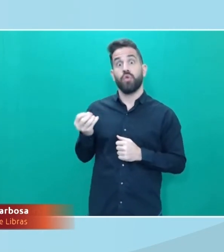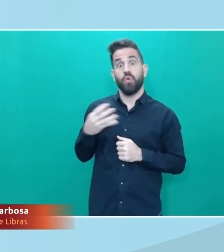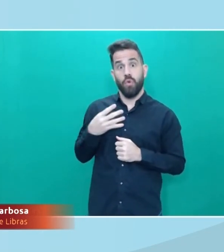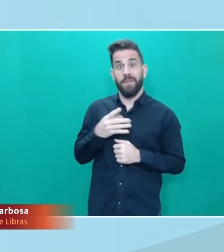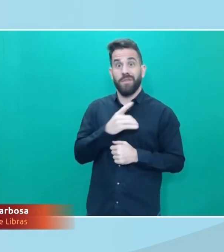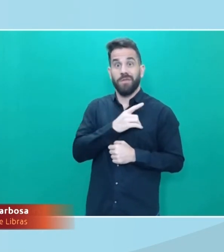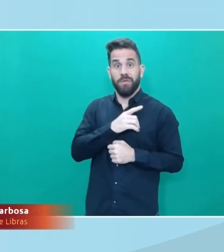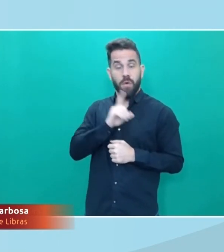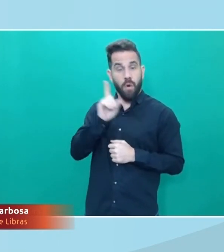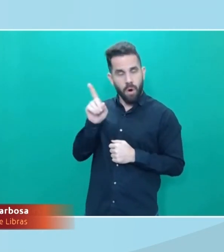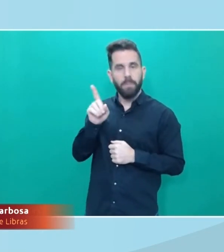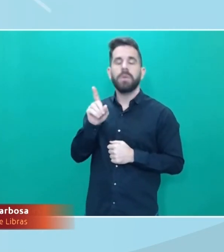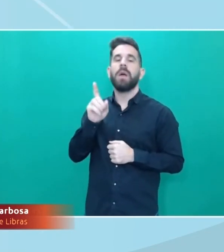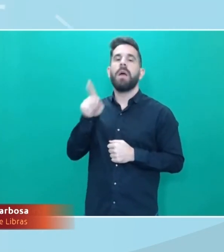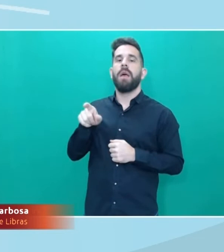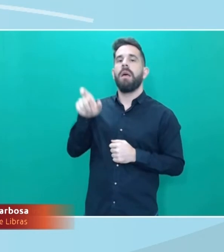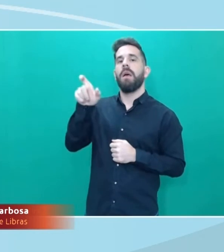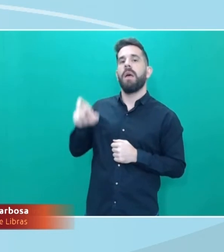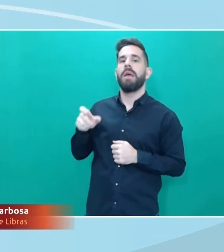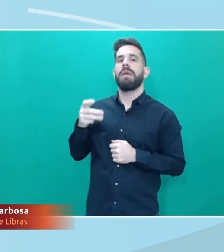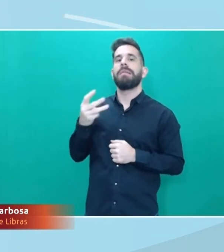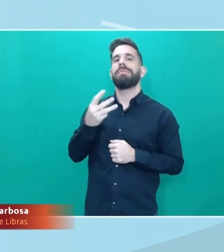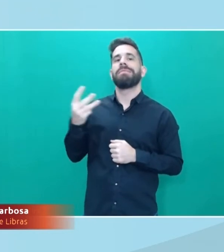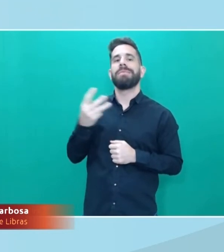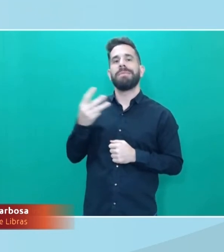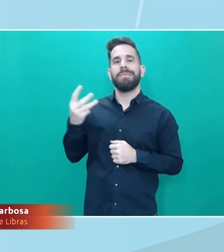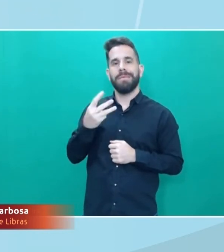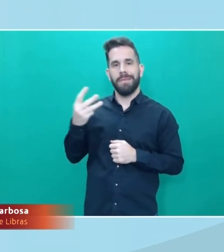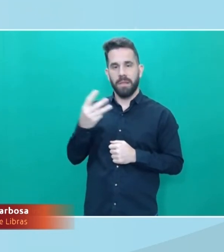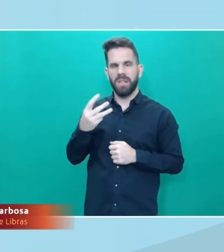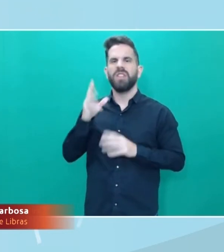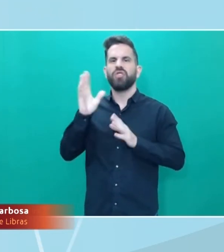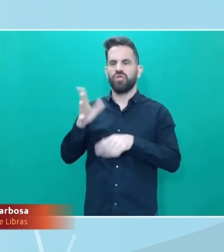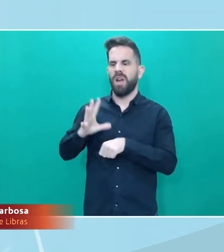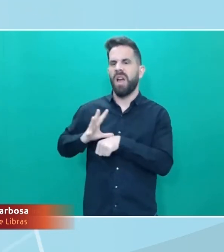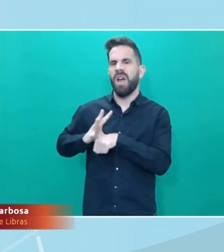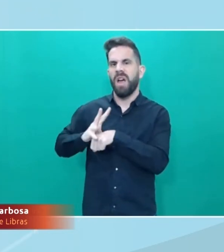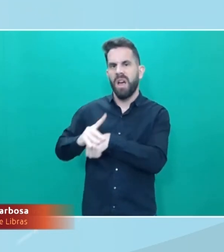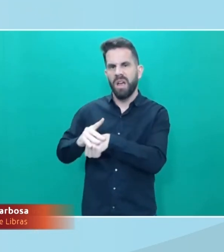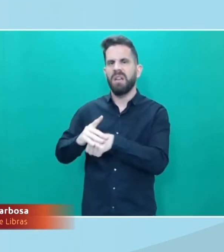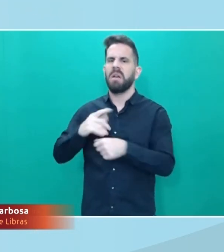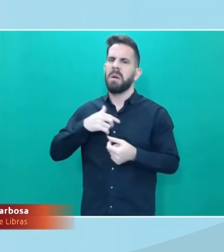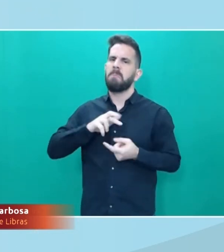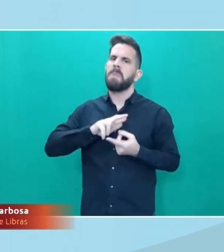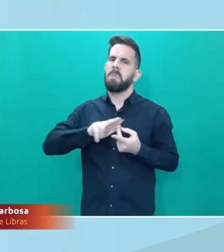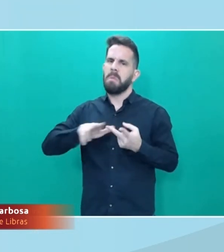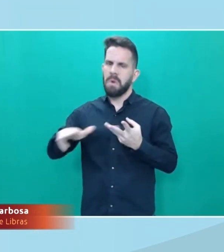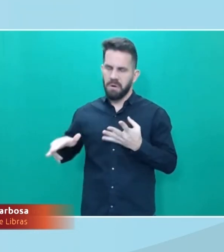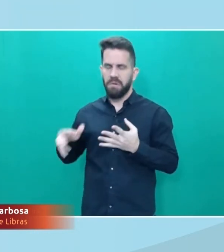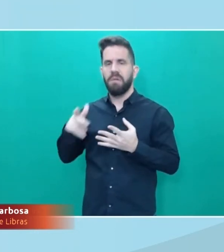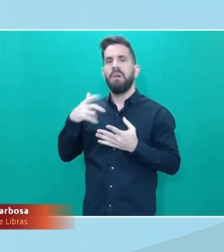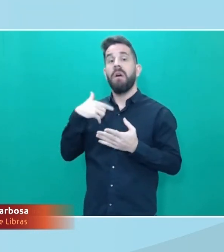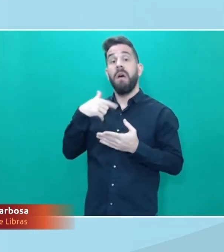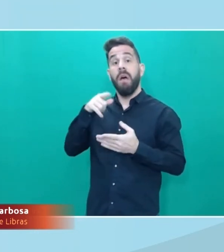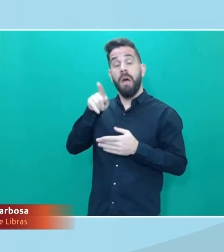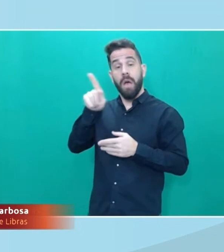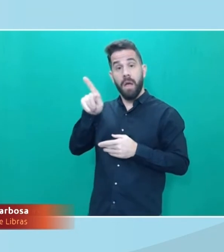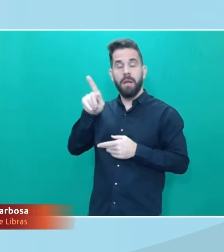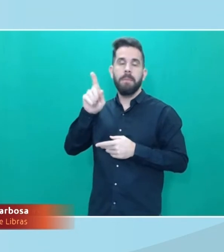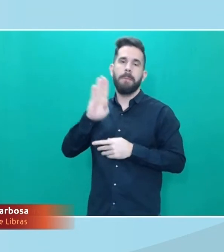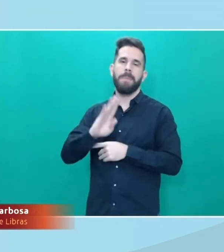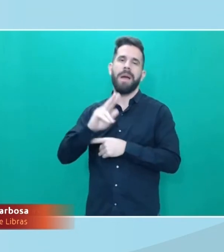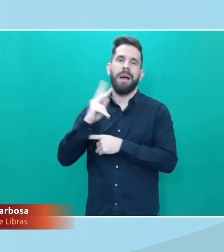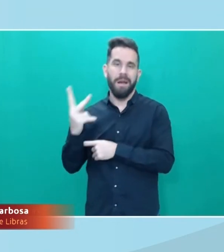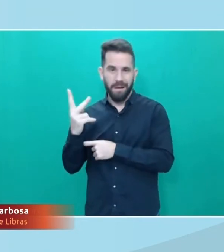de 33 anos que já tinha comorbidade. Ela estava internada na capital mineira, Belo Horizonte, e morreu no